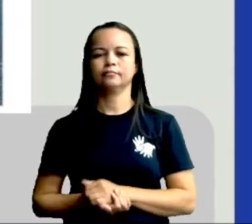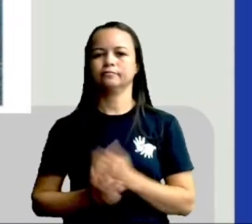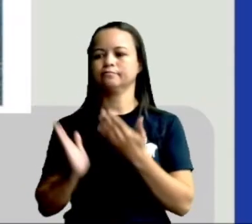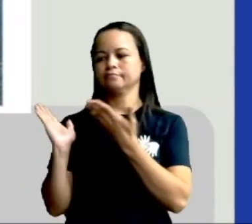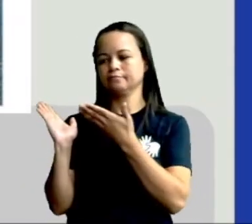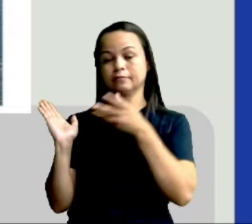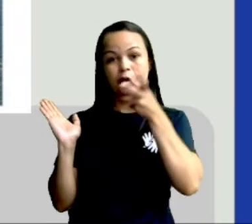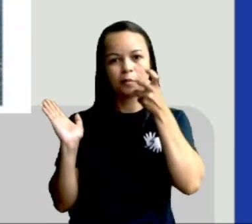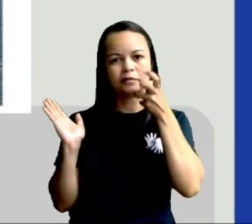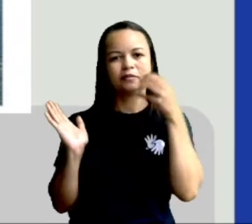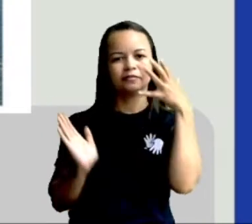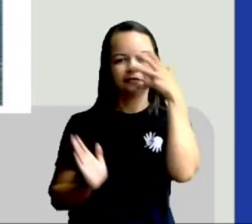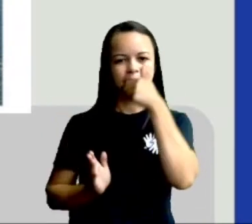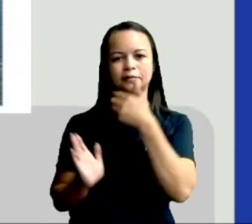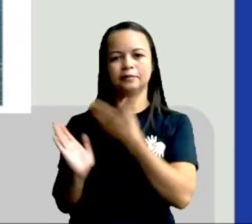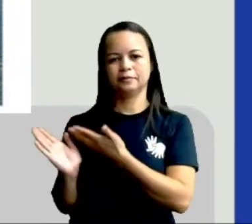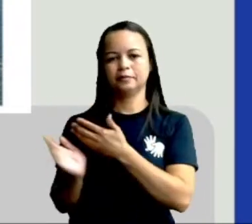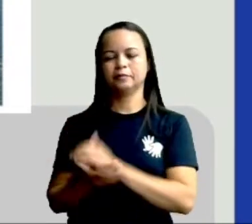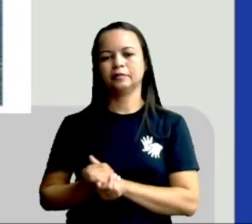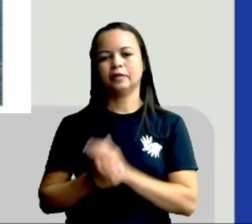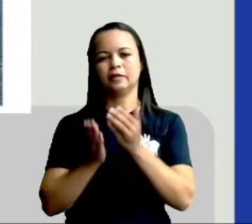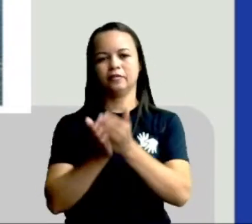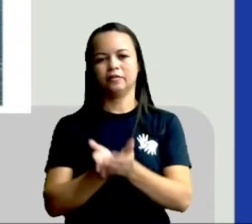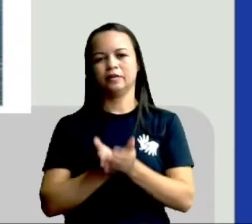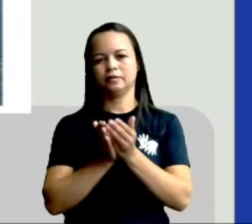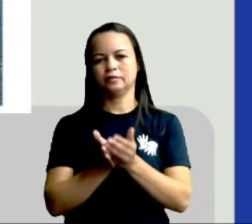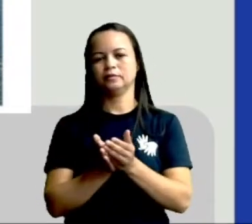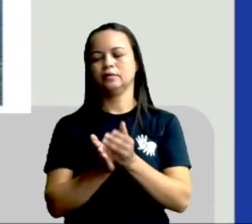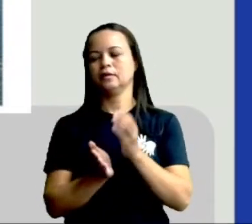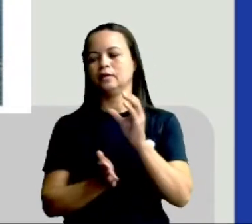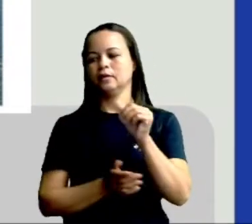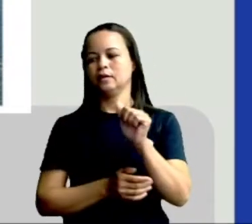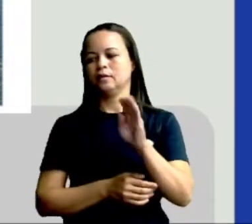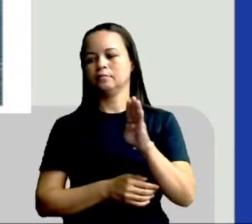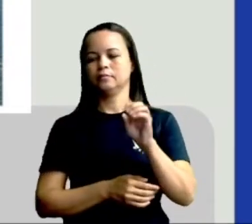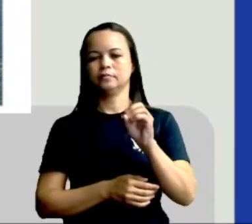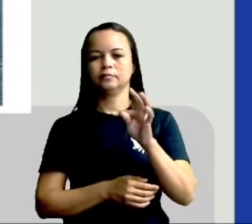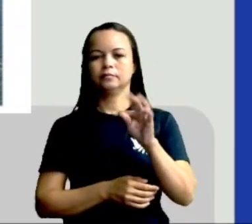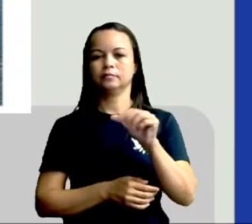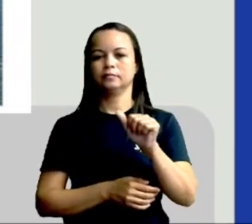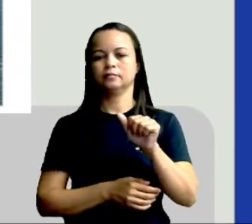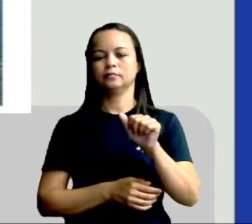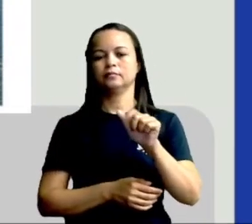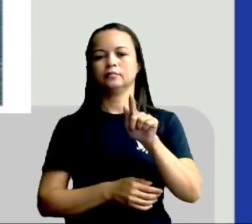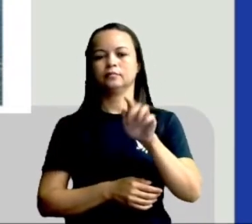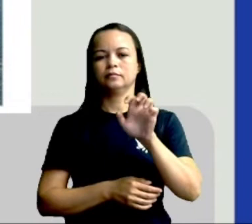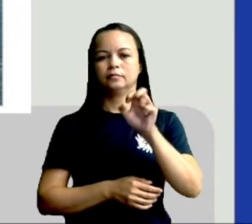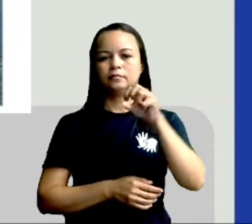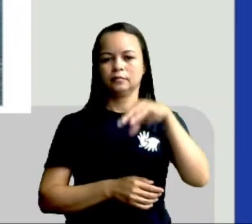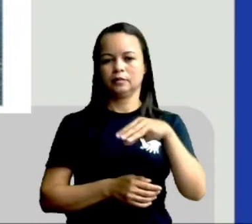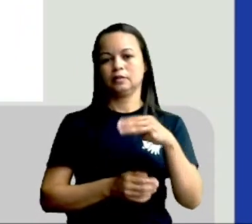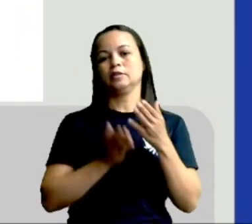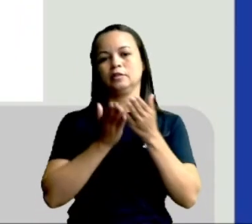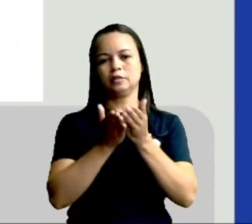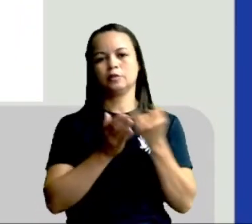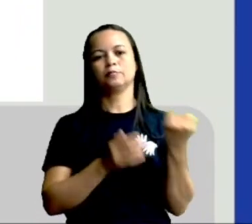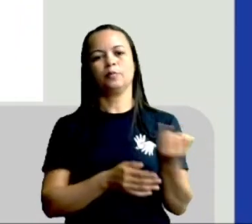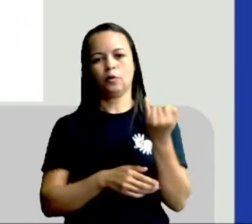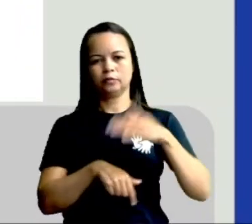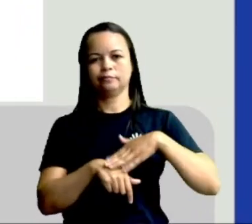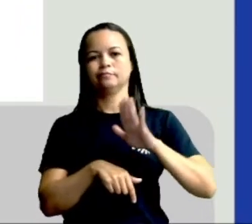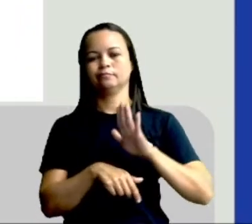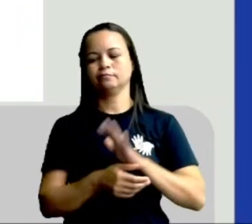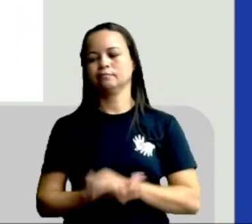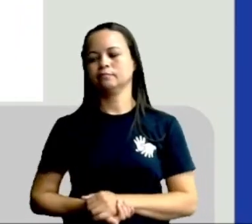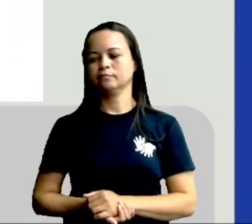Olha aí, ó, que bonito, né? Navegação de cabotagem, tem vários tipos, né, na hidrovia. É um dos transportes mais importantes